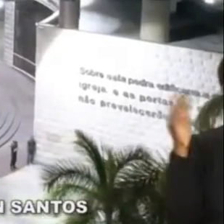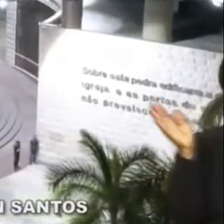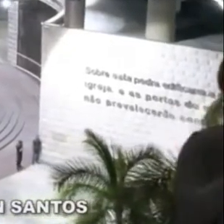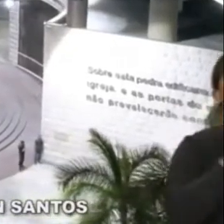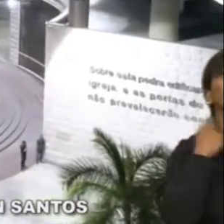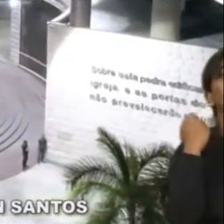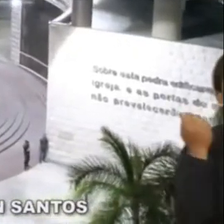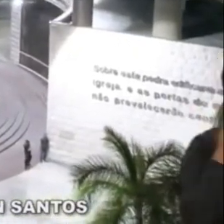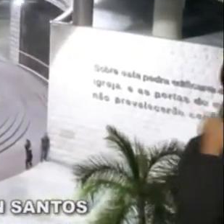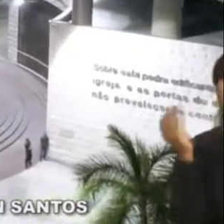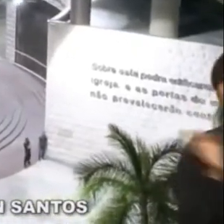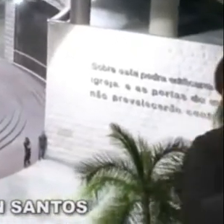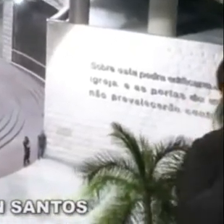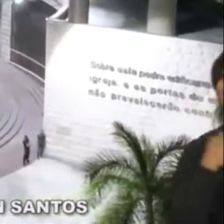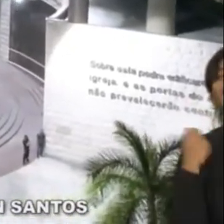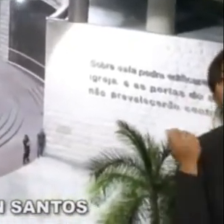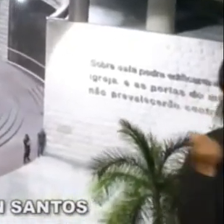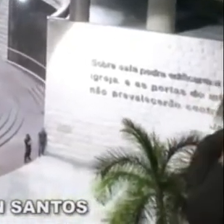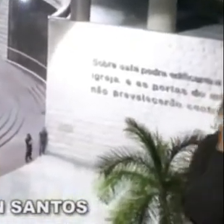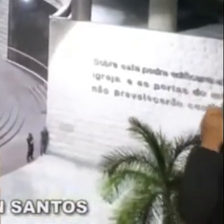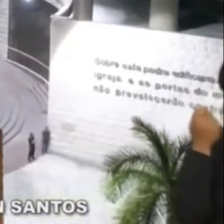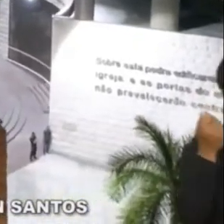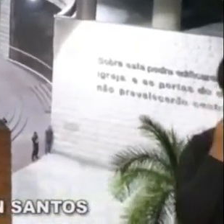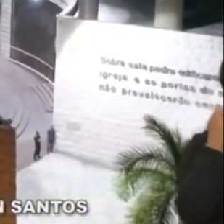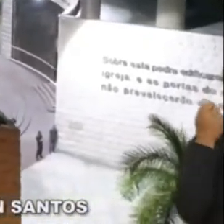Aleluia, aleluia, aleluia, meu Pai.